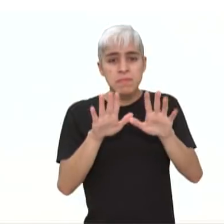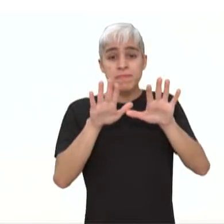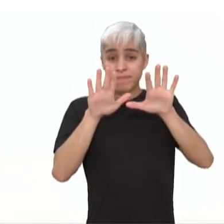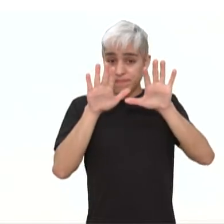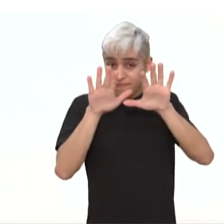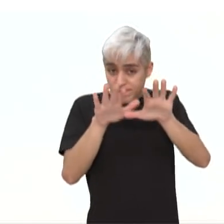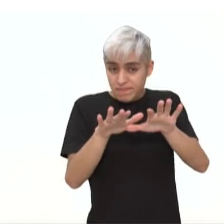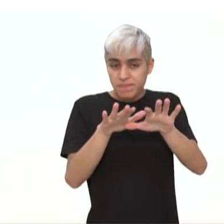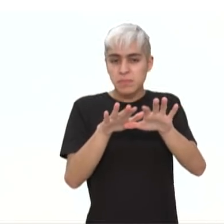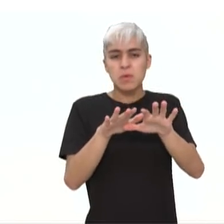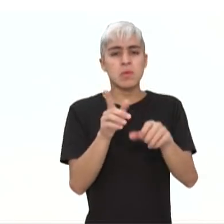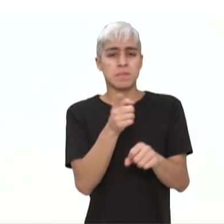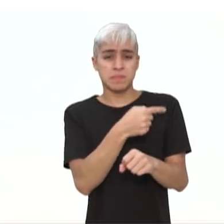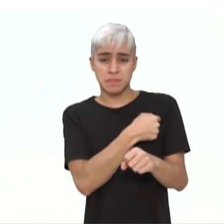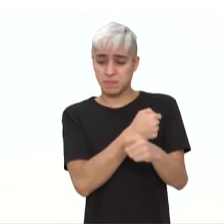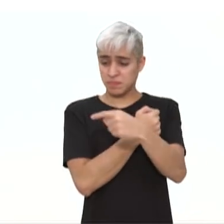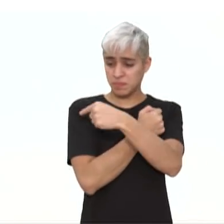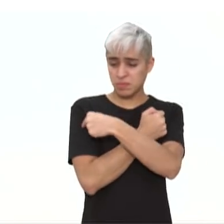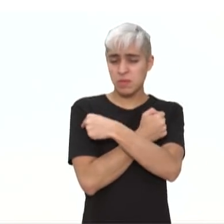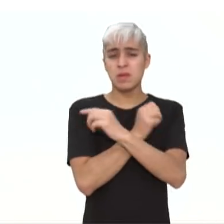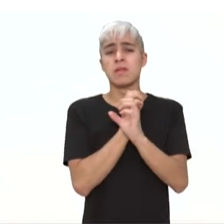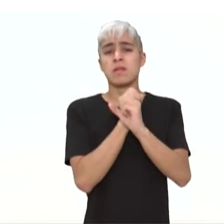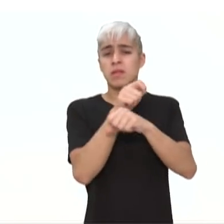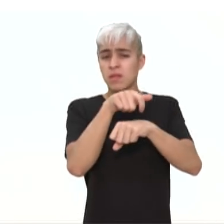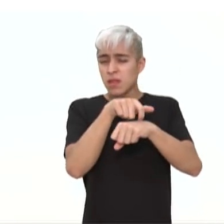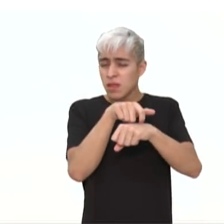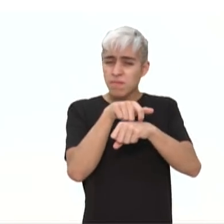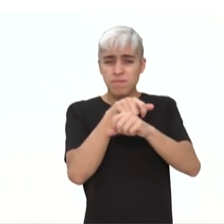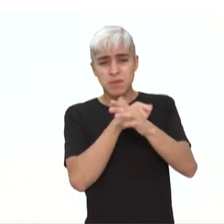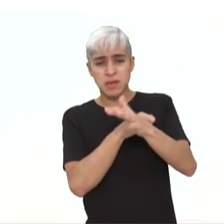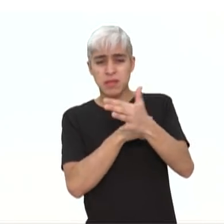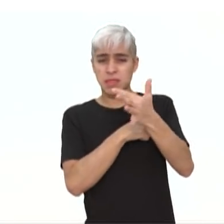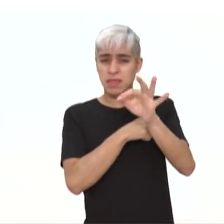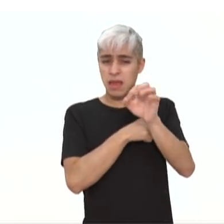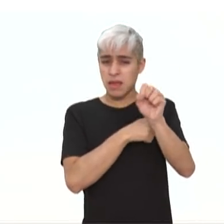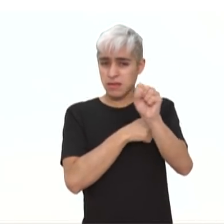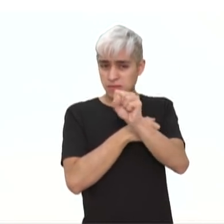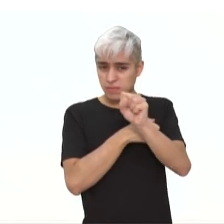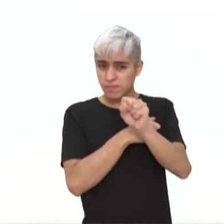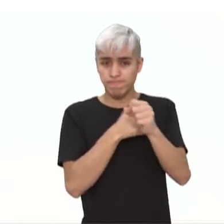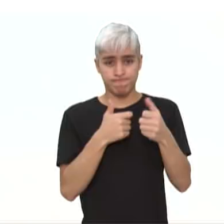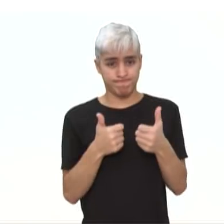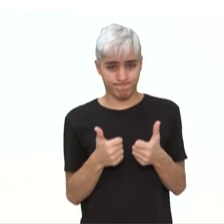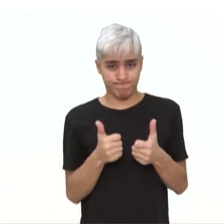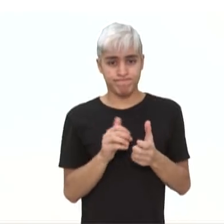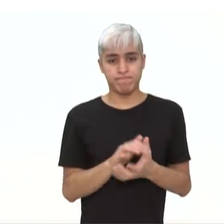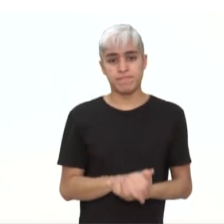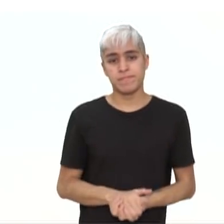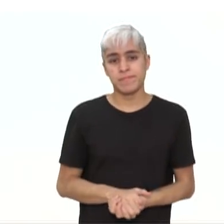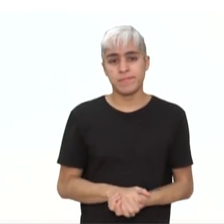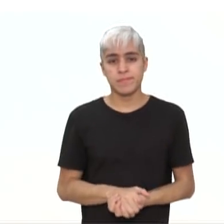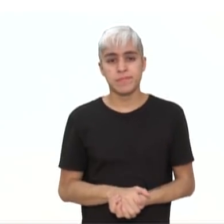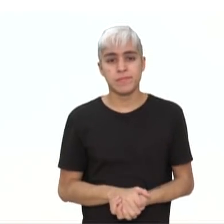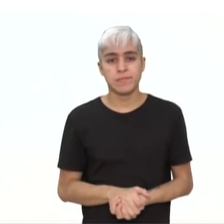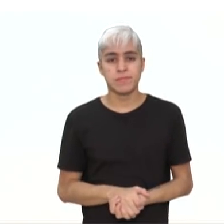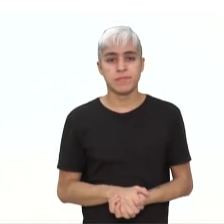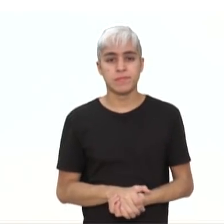faça para cada membro, tanto o braço esquerdo quanto o braço direito, pelo menos ali 10 segundos de alongamento, certo?